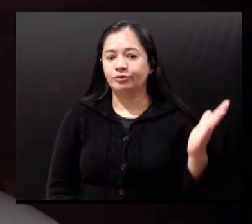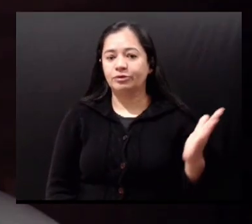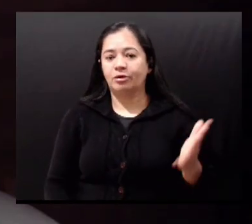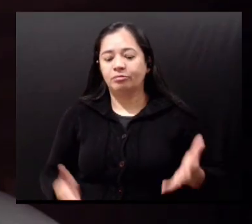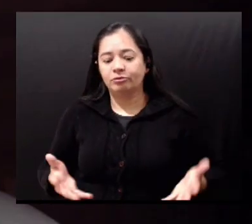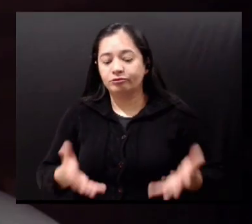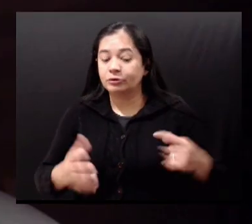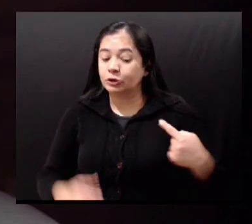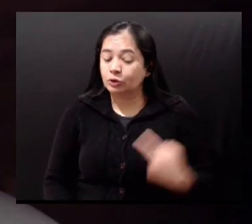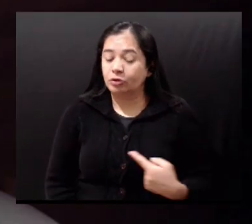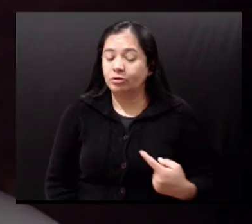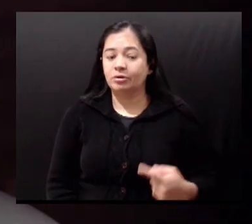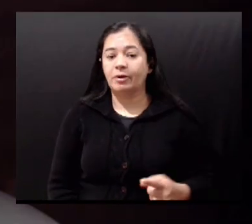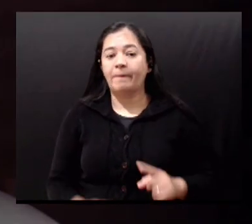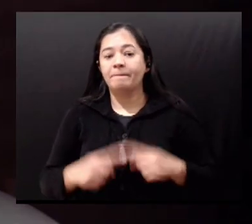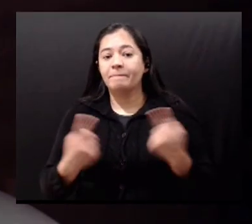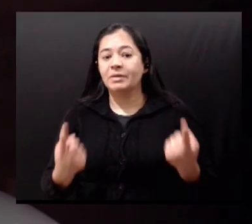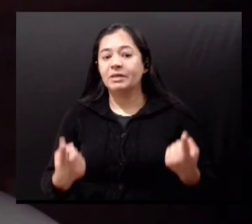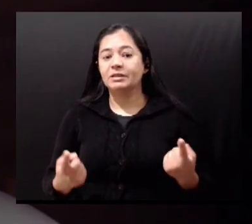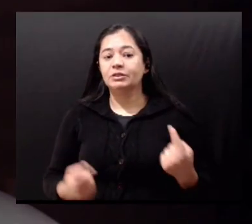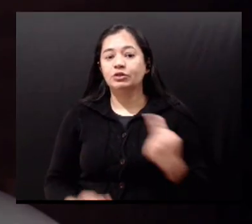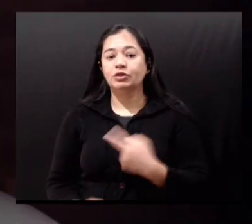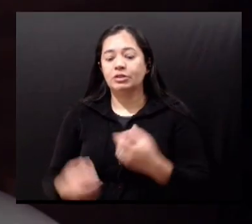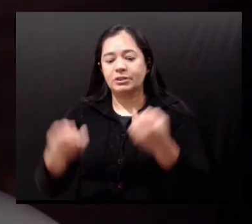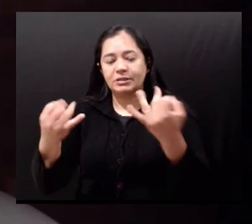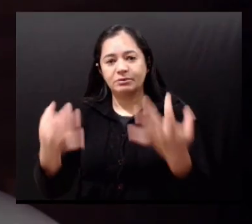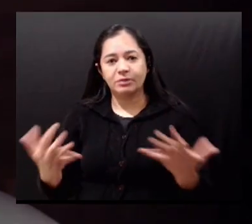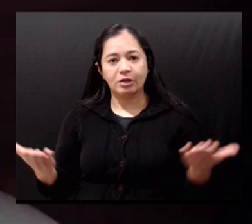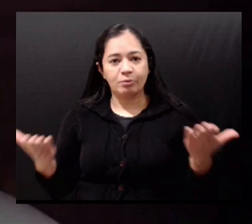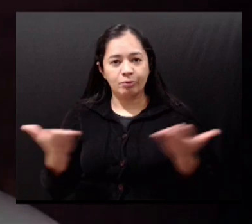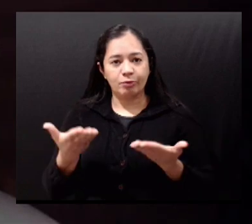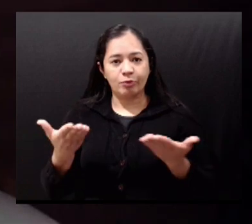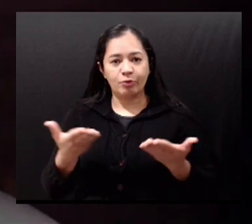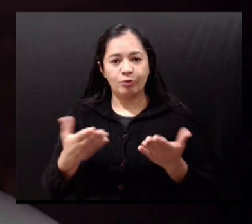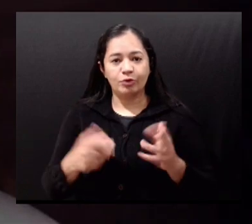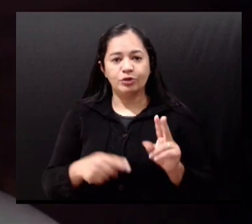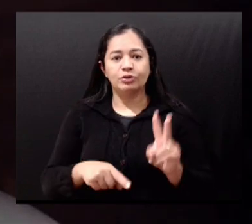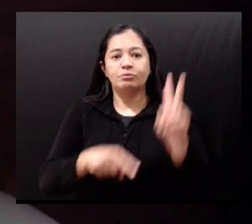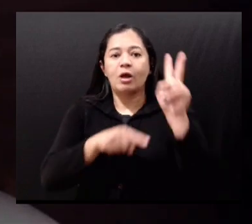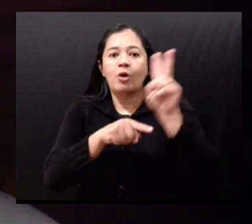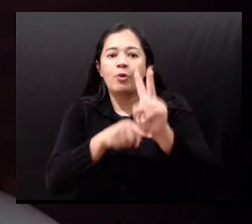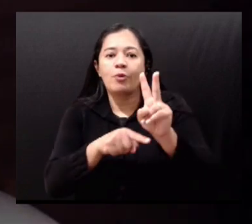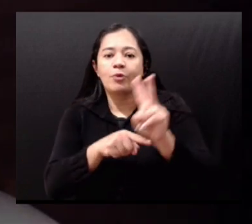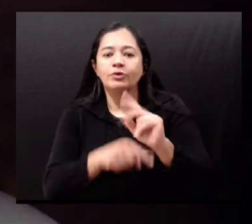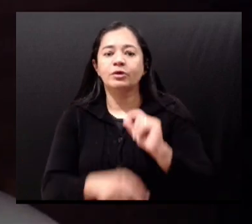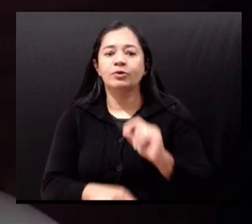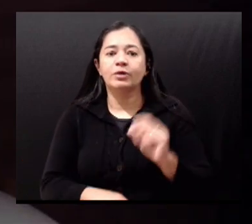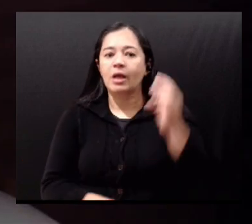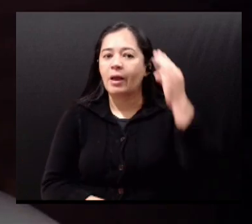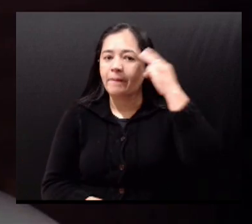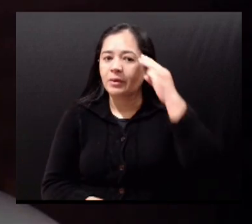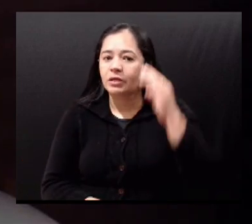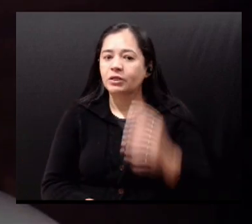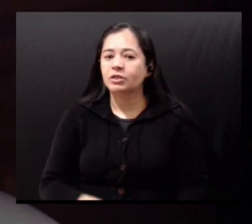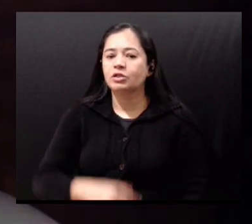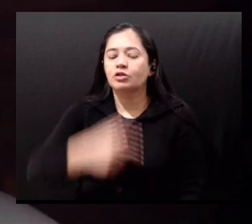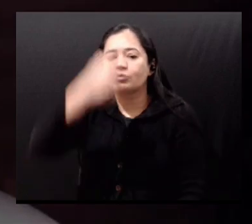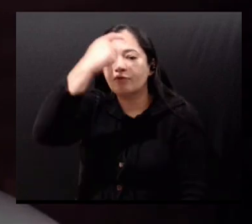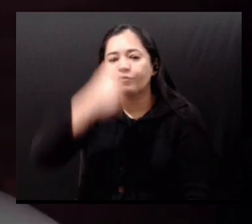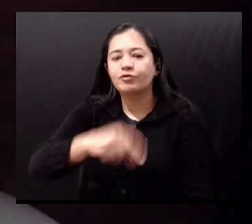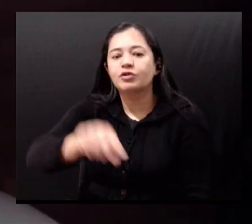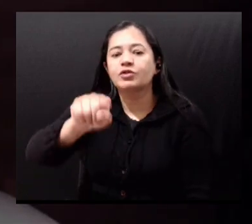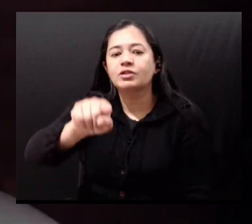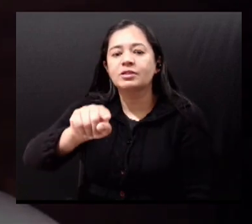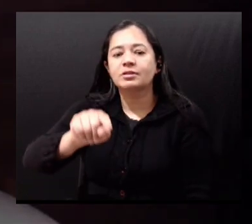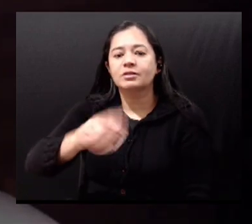a questão que nós estamos trazendo aqui para proteger a nossa mente é: saiba quem você é, saiba os seus limites, conheça